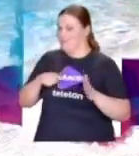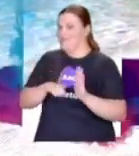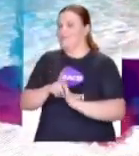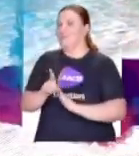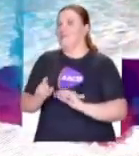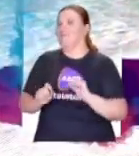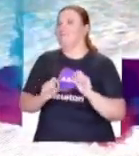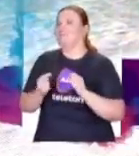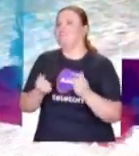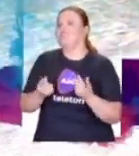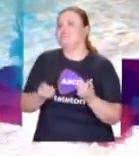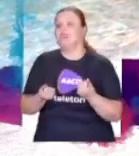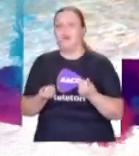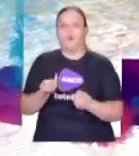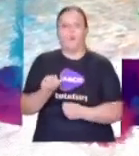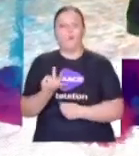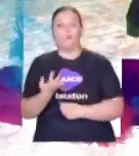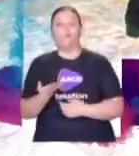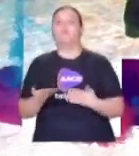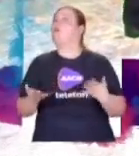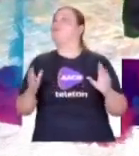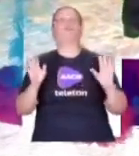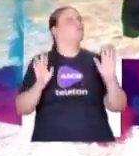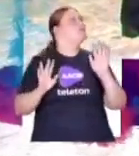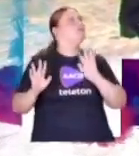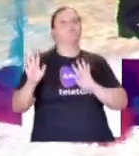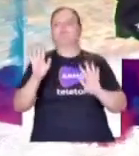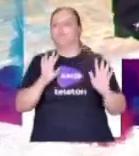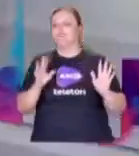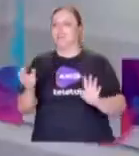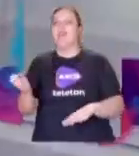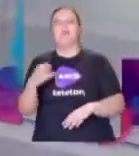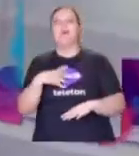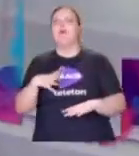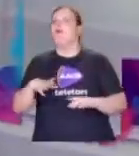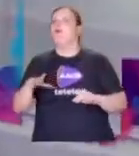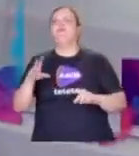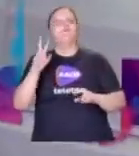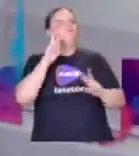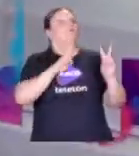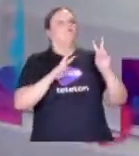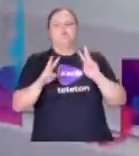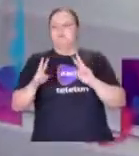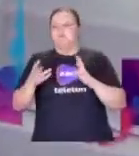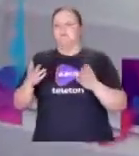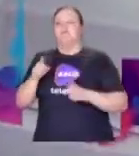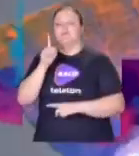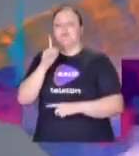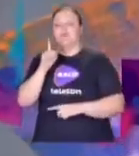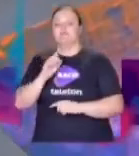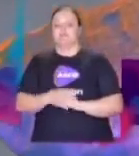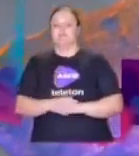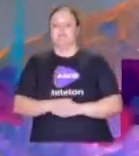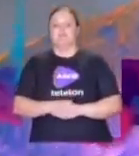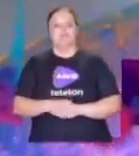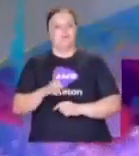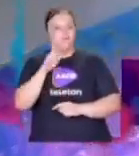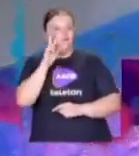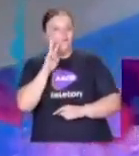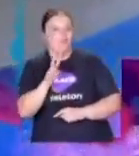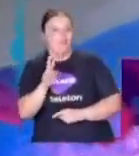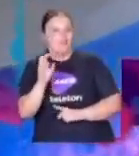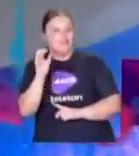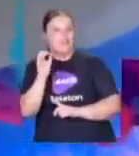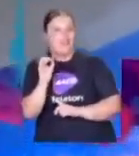números. Vamos ver. Aparece? Eu tô num cenário novo, pra mim é novidade. Ah, é lá, é zero. Pera aí, calma, vou ficar